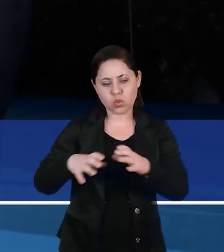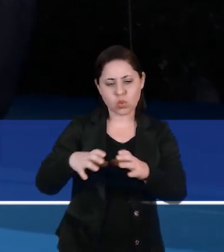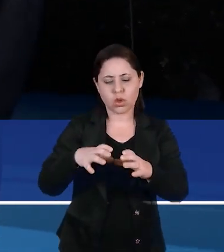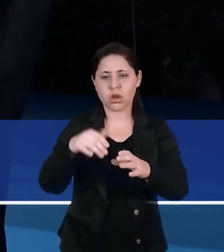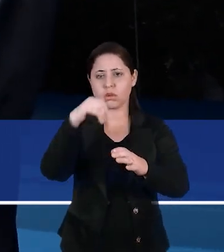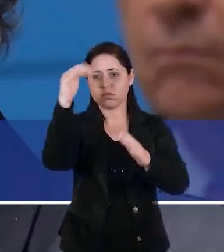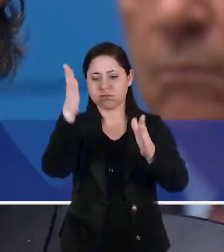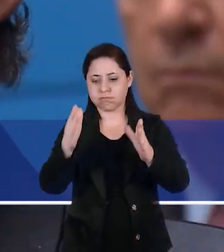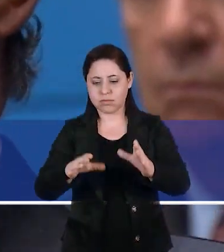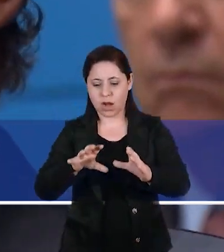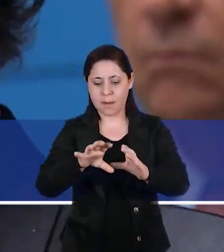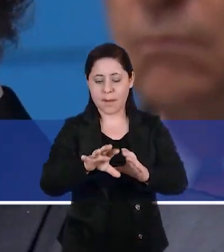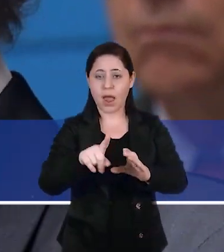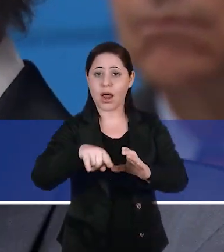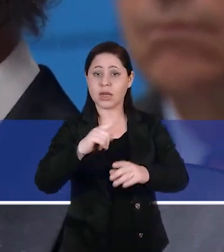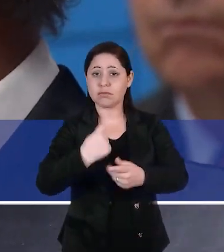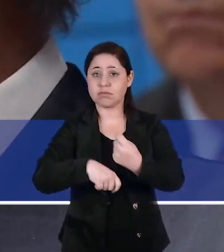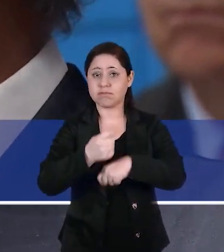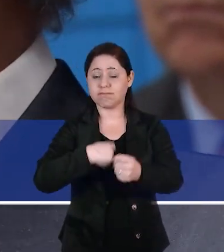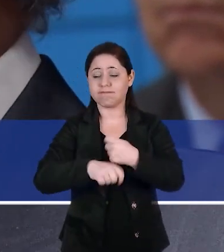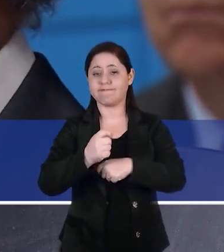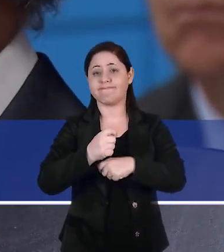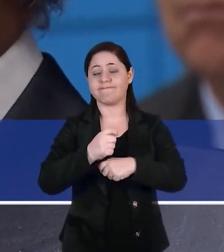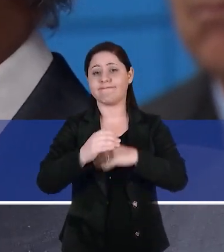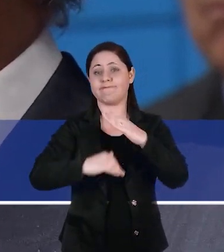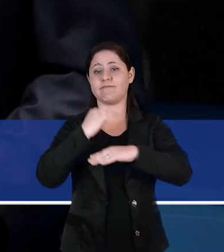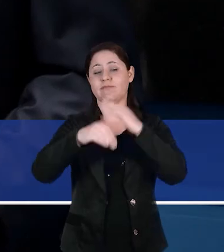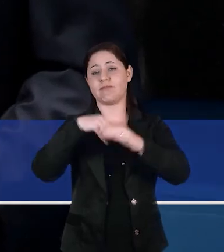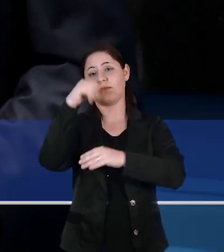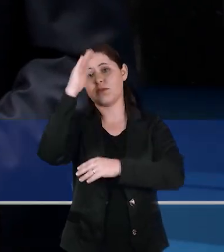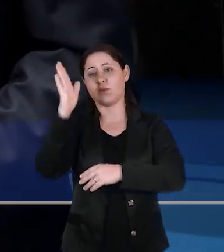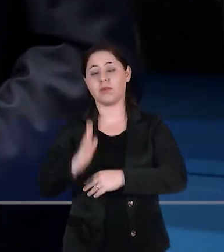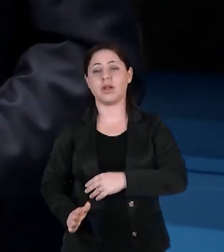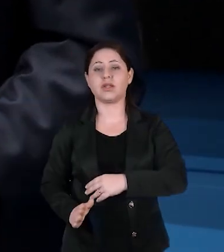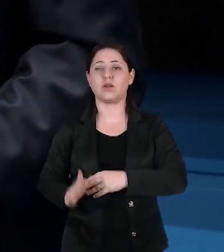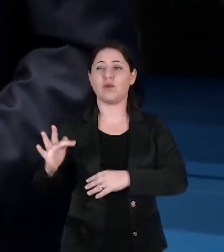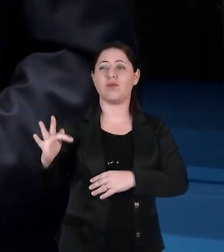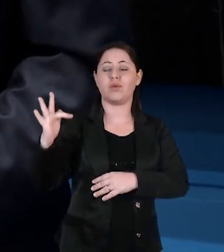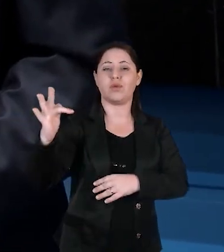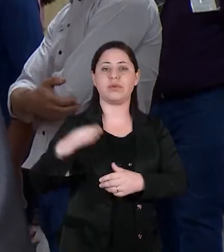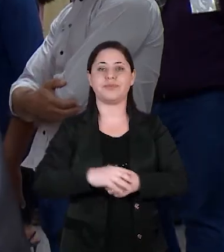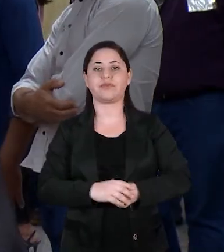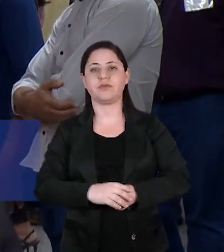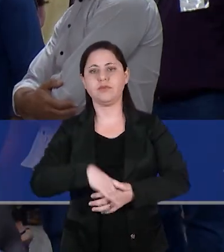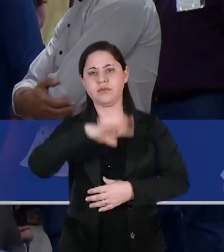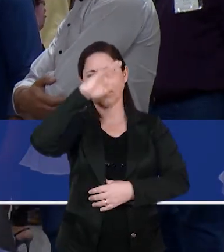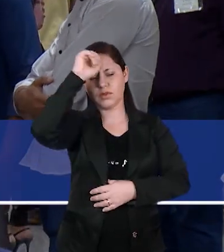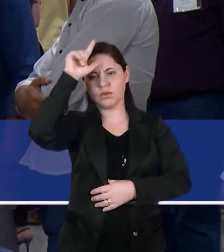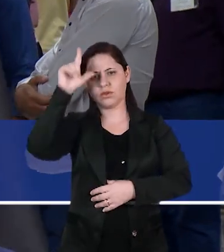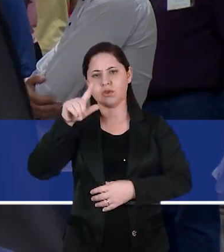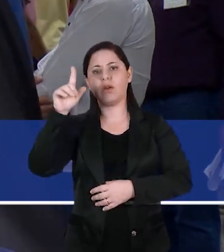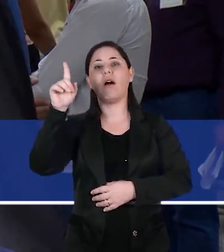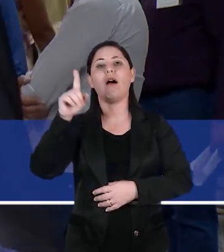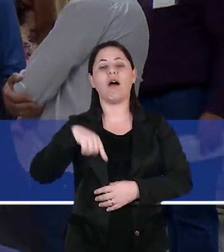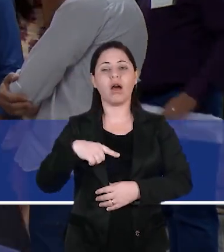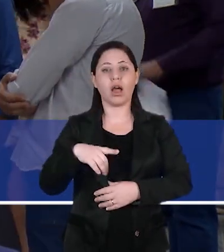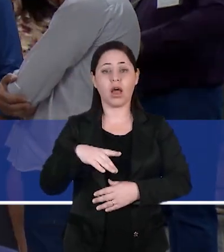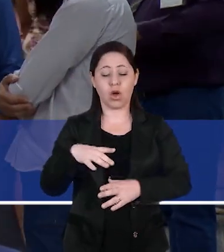de Mato Grosso do Sul é estratégico no desenvolvimento do país para os próximos anos. Mato Grosso do Sul é uma